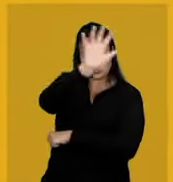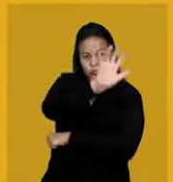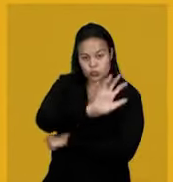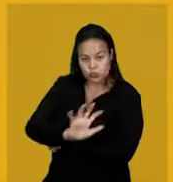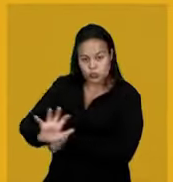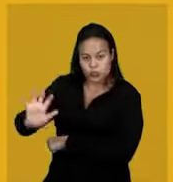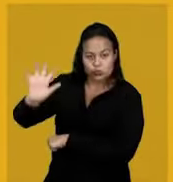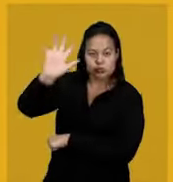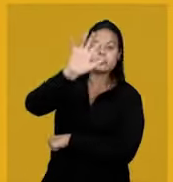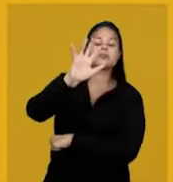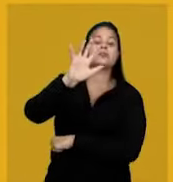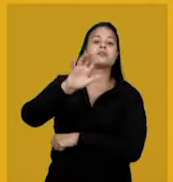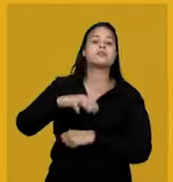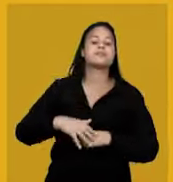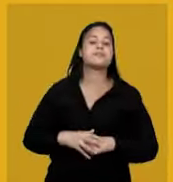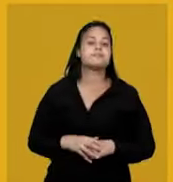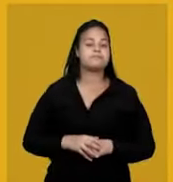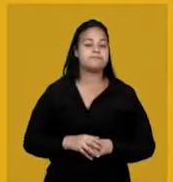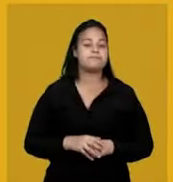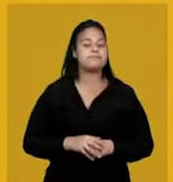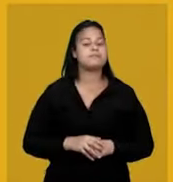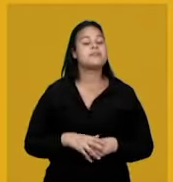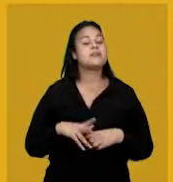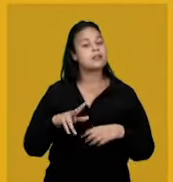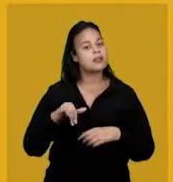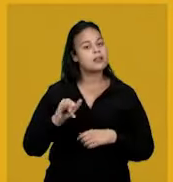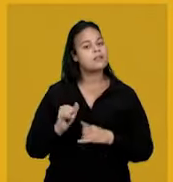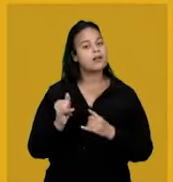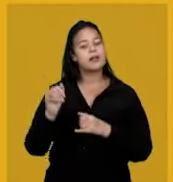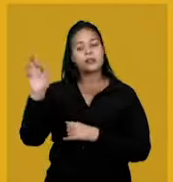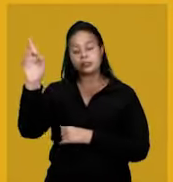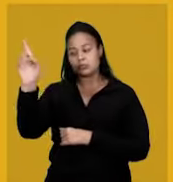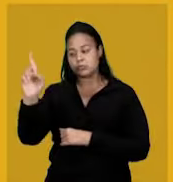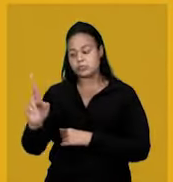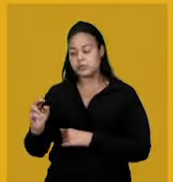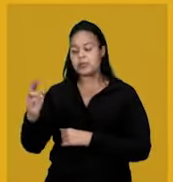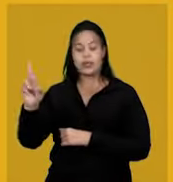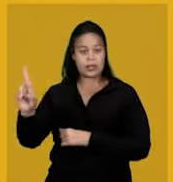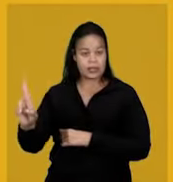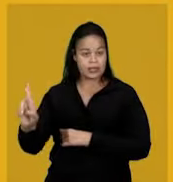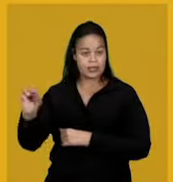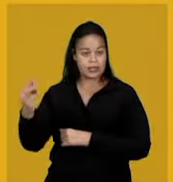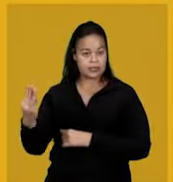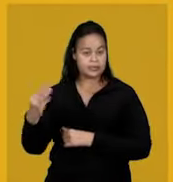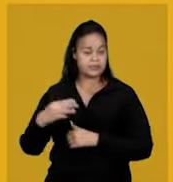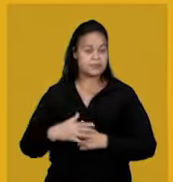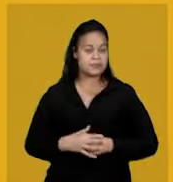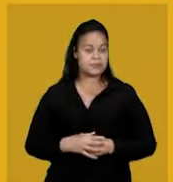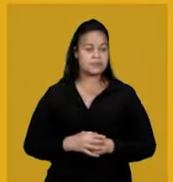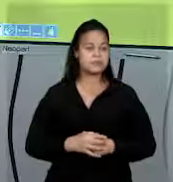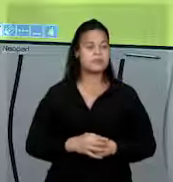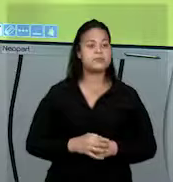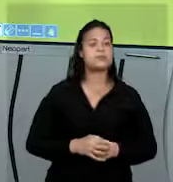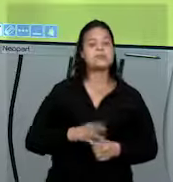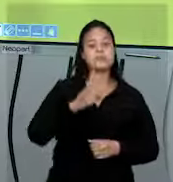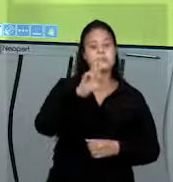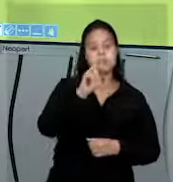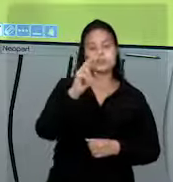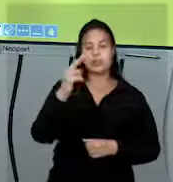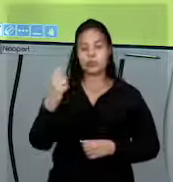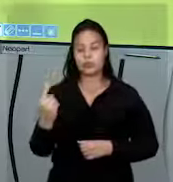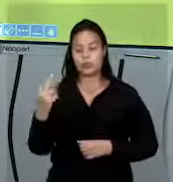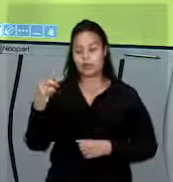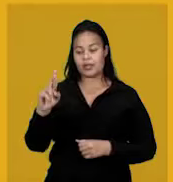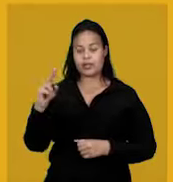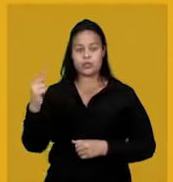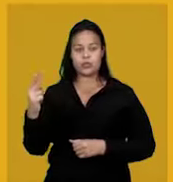esse circuito, que é a corrente que vai estar atravessando o resistor R3. Então, temos aqui R1 e R2 estão